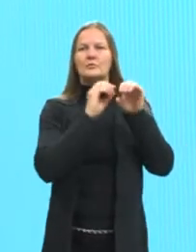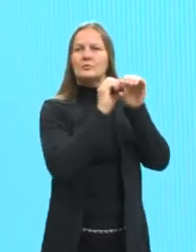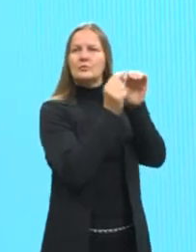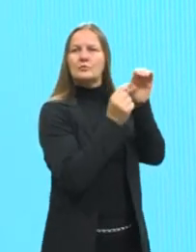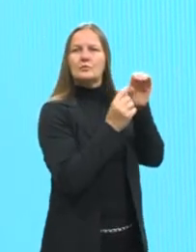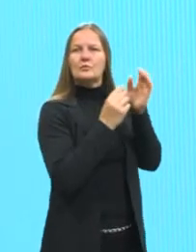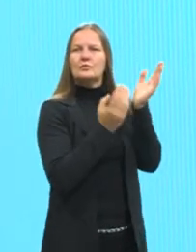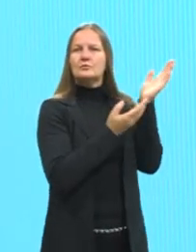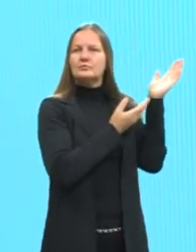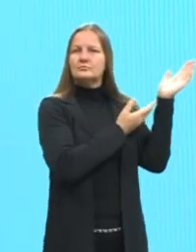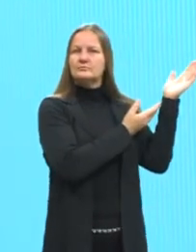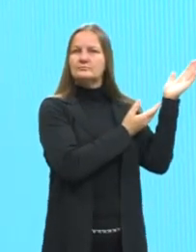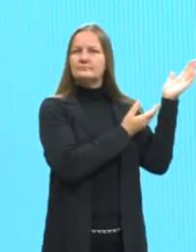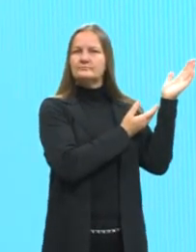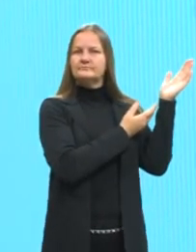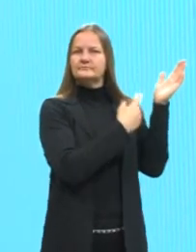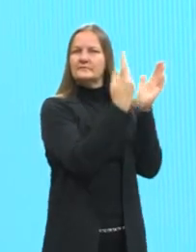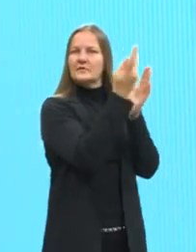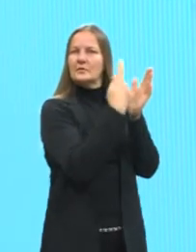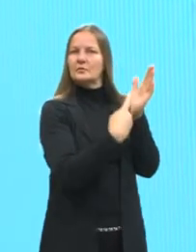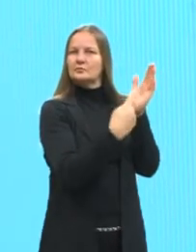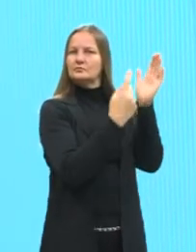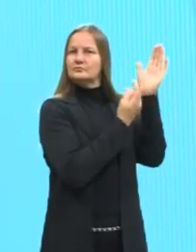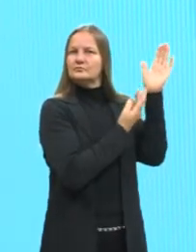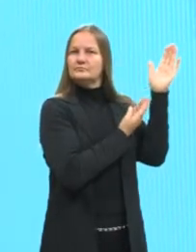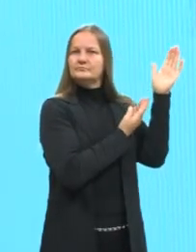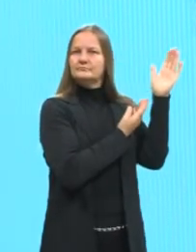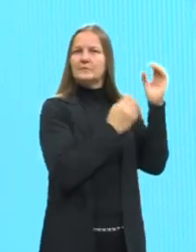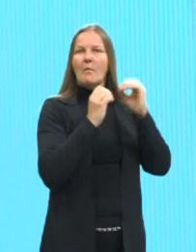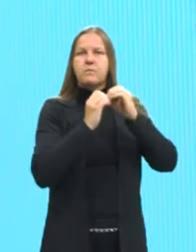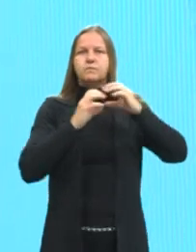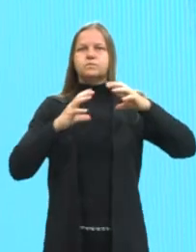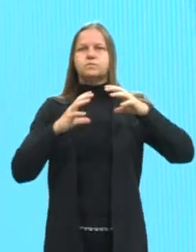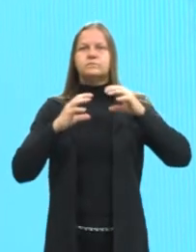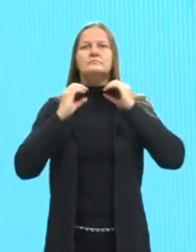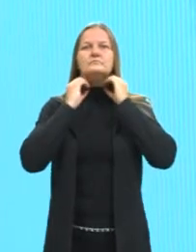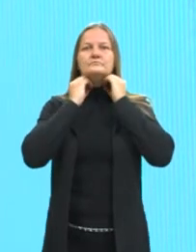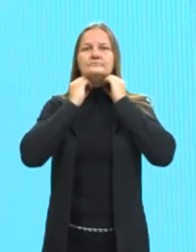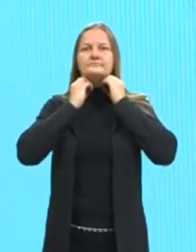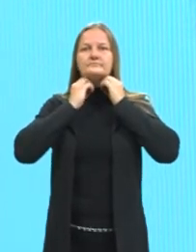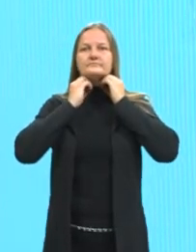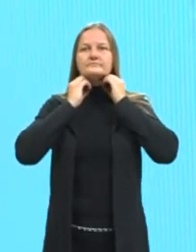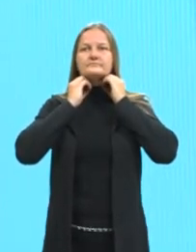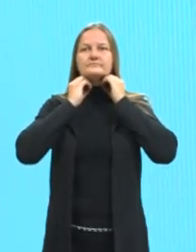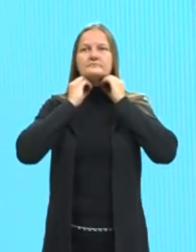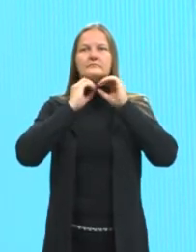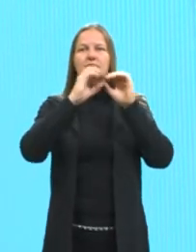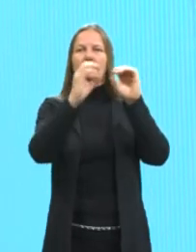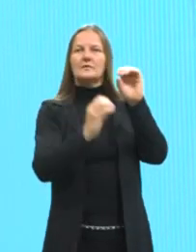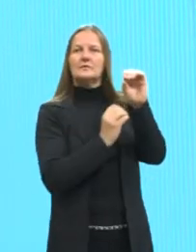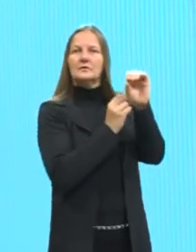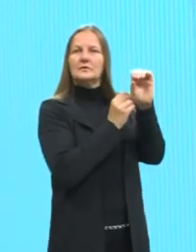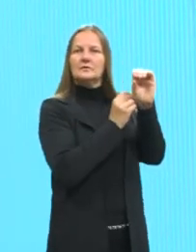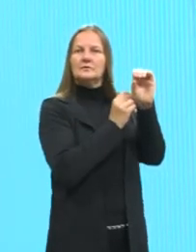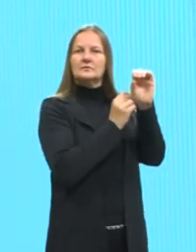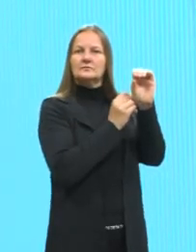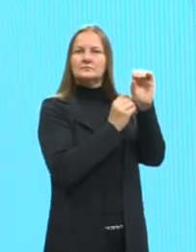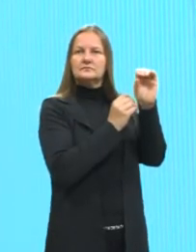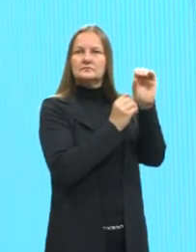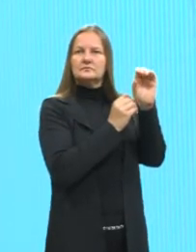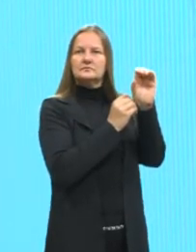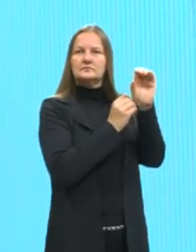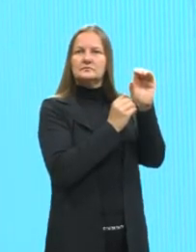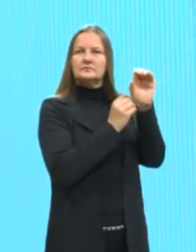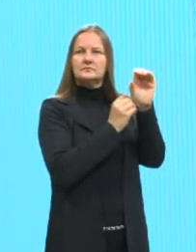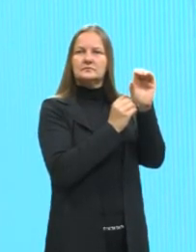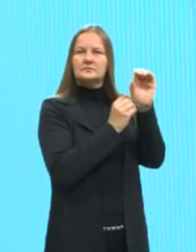aumentado aumentando ele como é que ele é tá então o hipotálamo é essa parte aqui essa